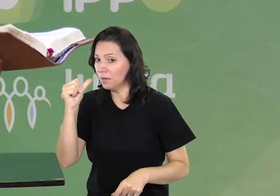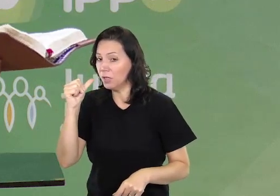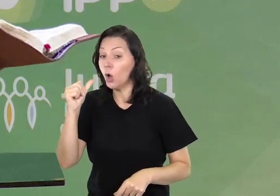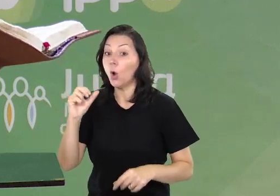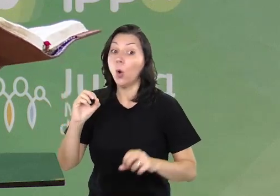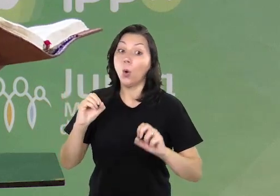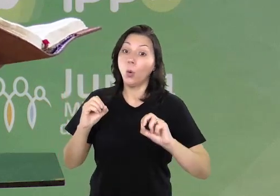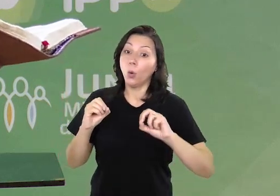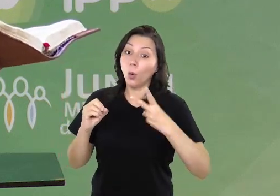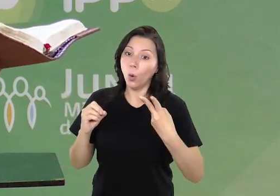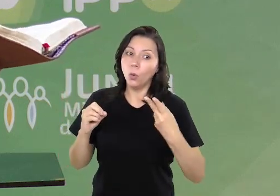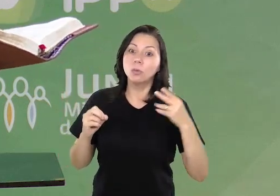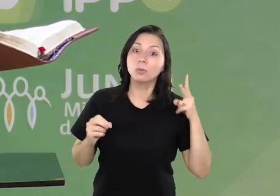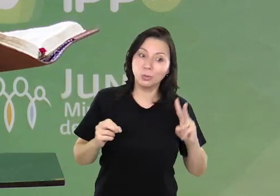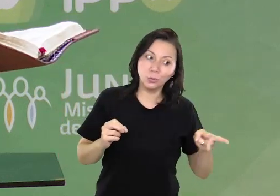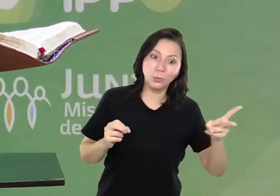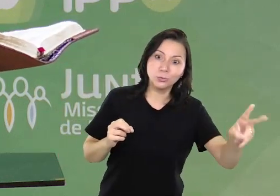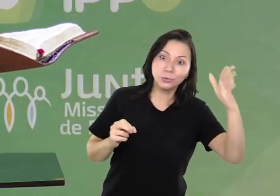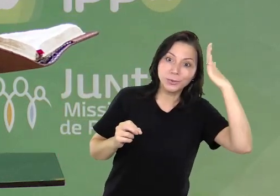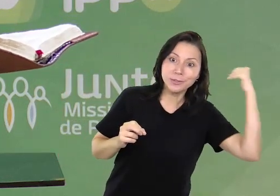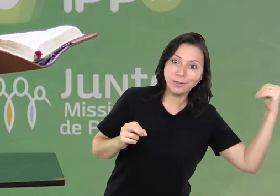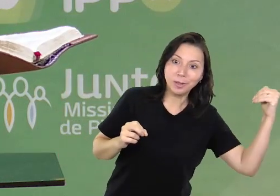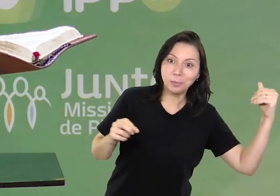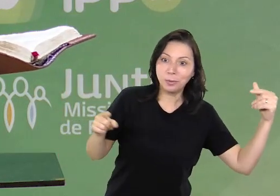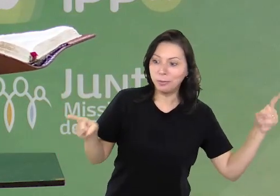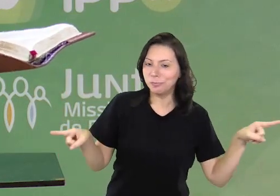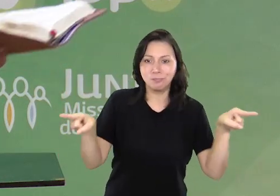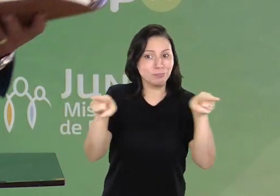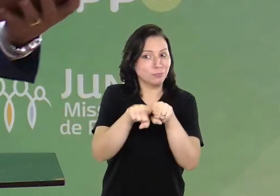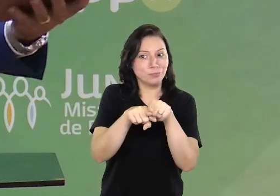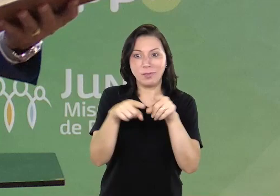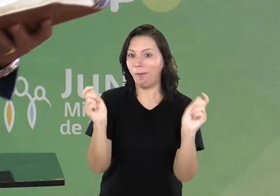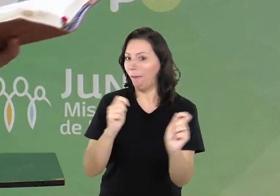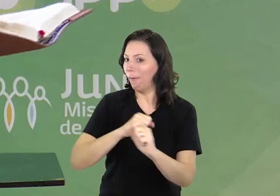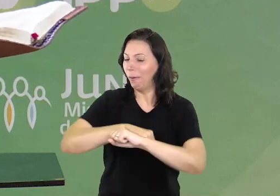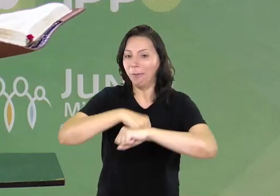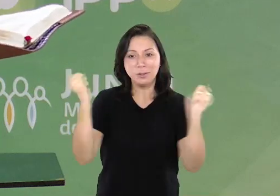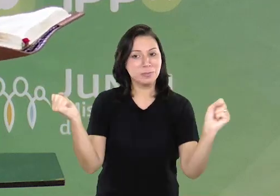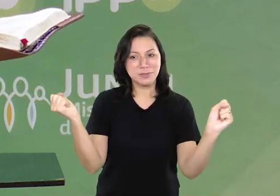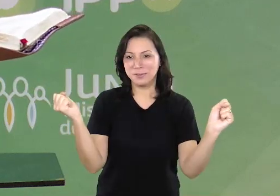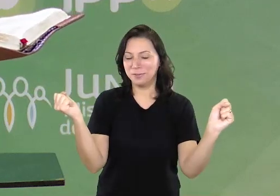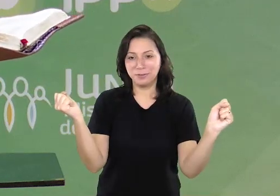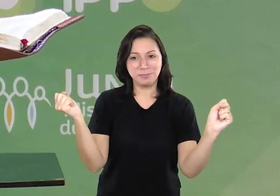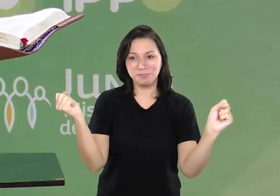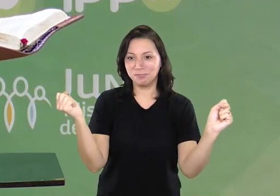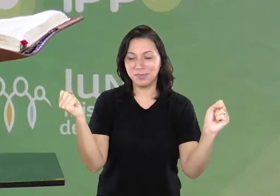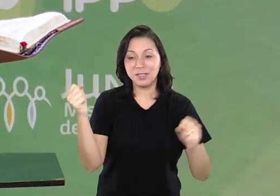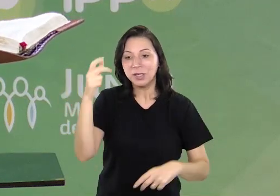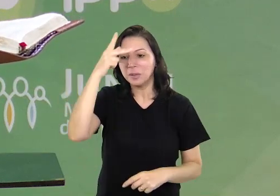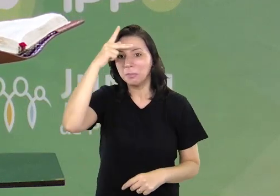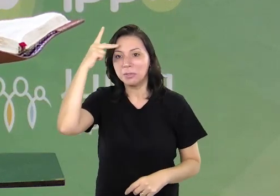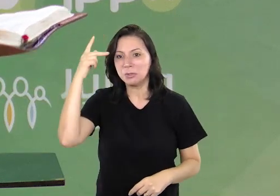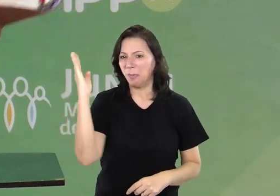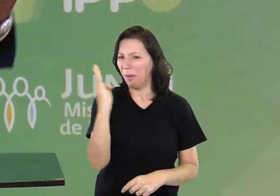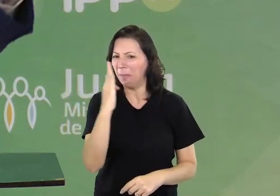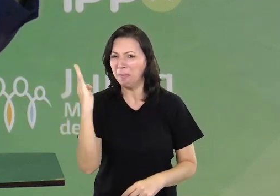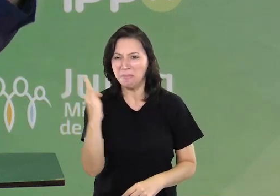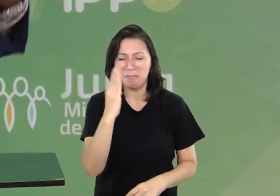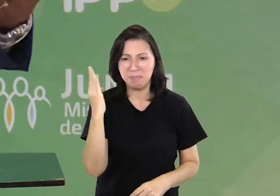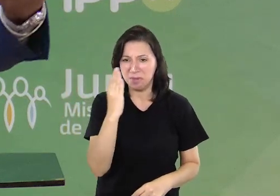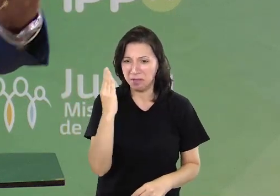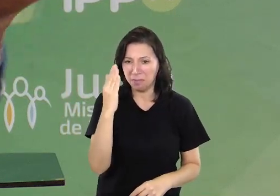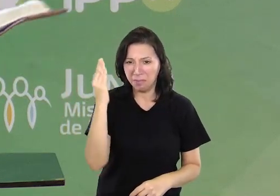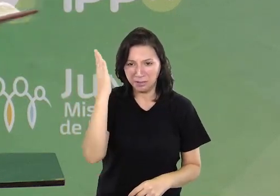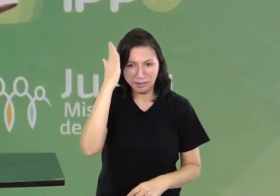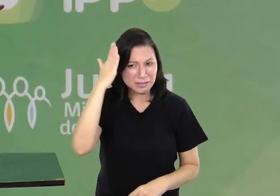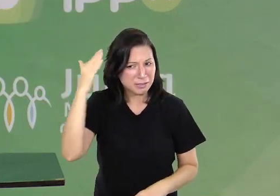domina a sabedoria vai embora não há sabedoria nem embriaguez não há